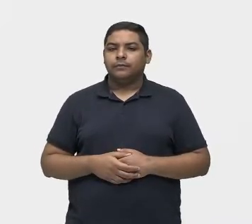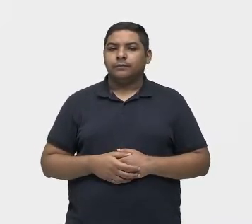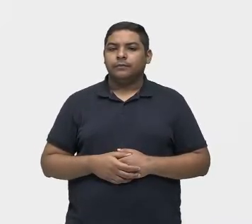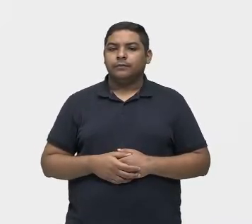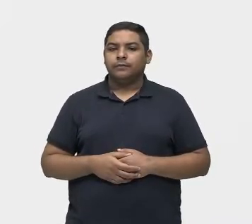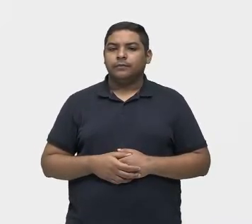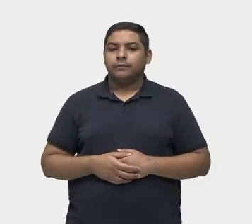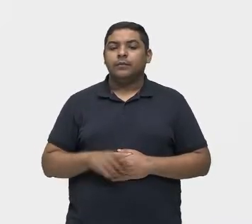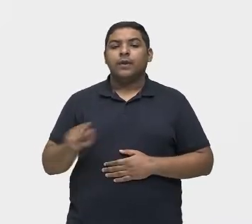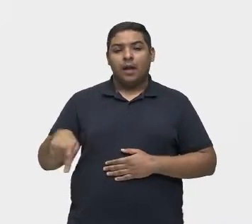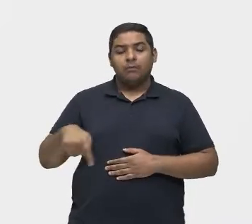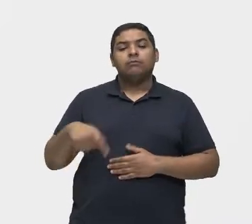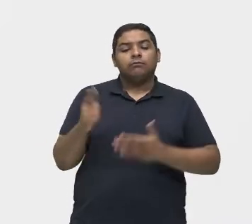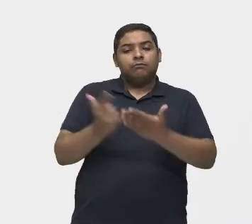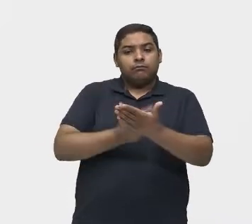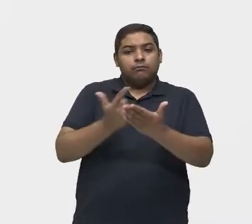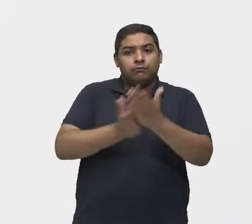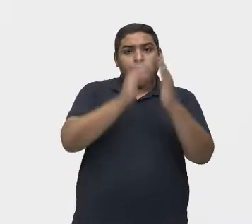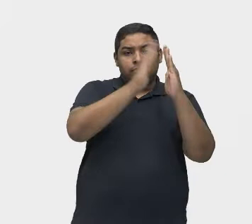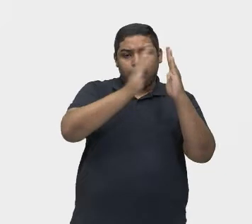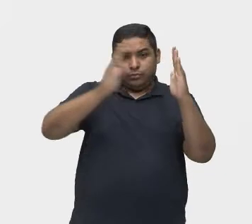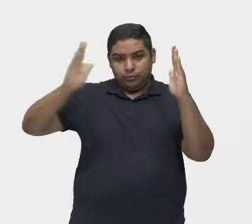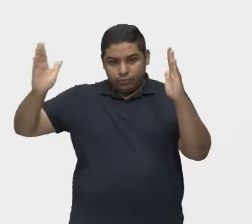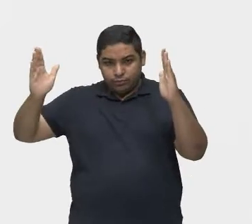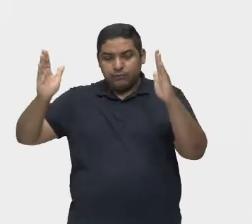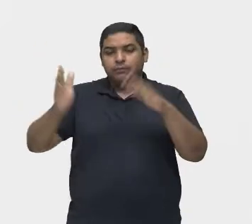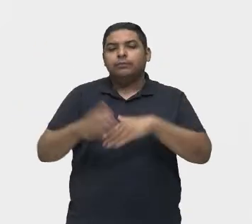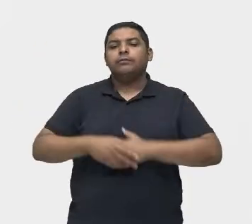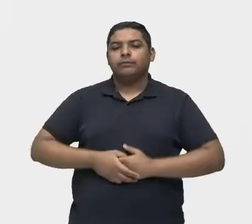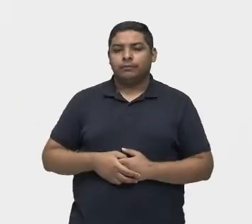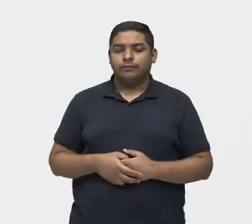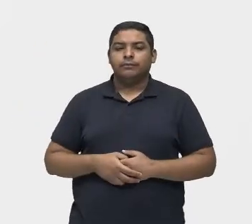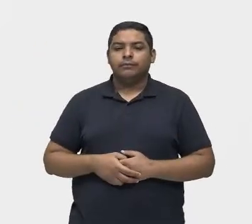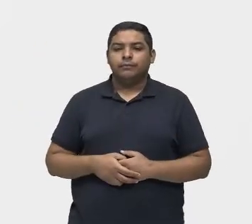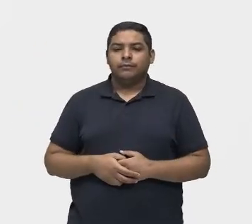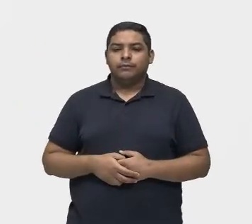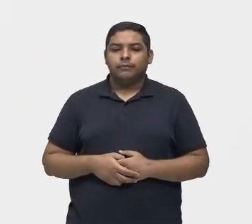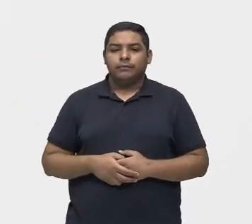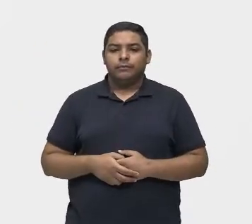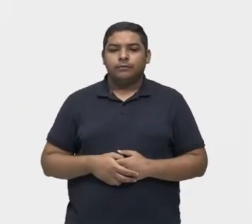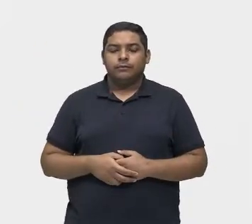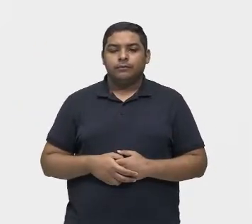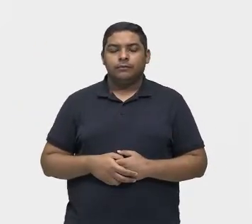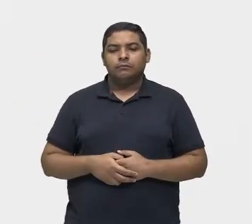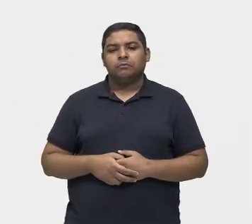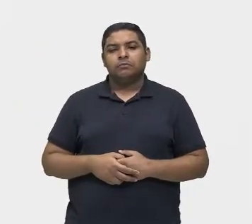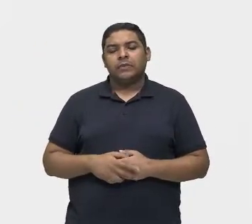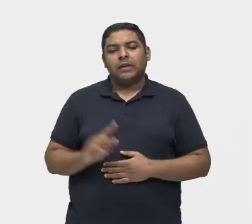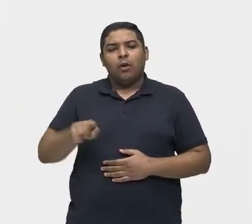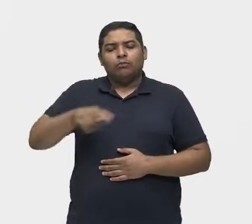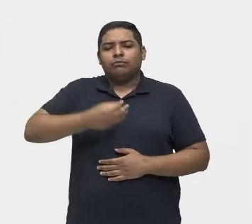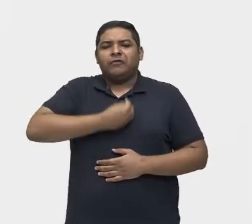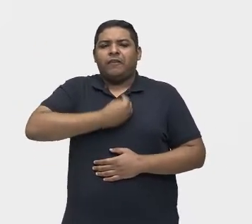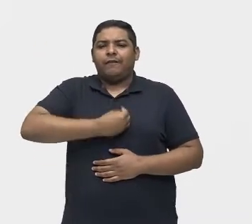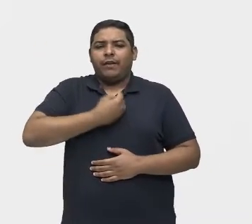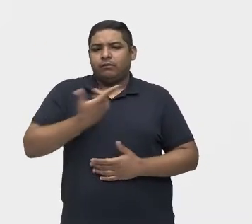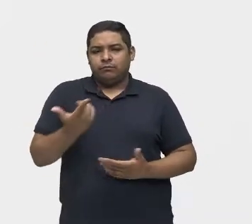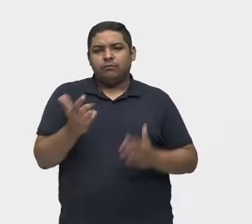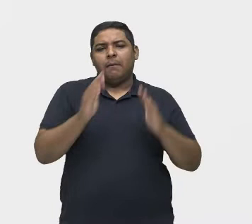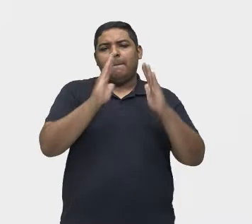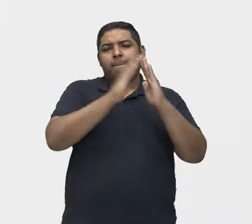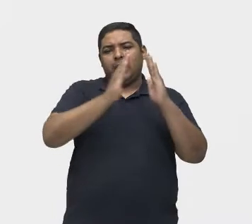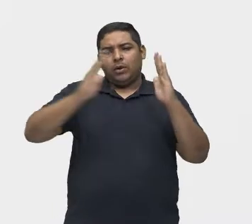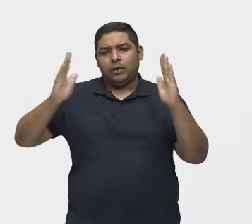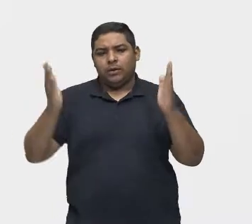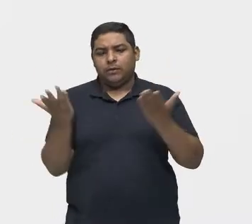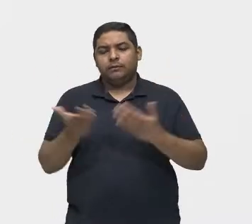na biblioteca, né? Library é biblioteca. Então, Lucas não estava na biblioteca. Outro exemplo. Nós